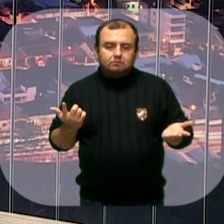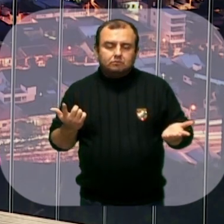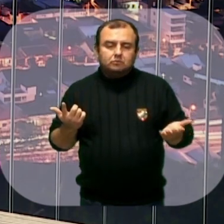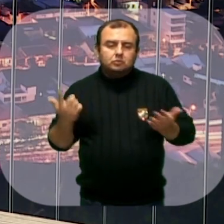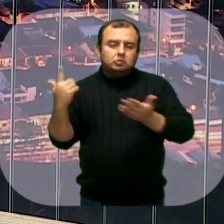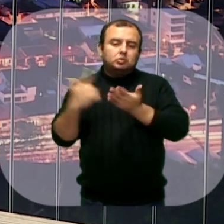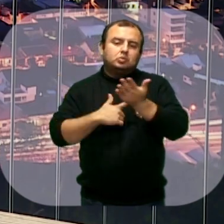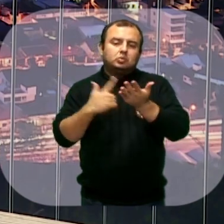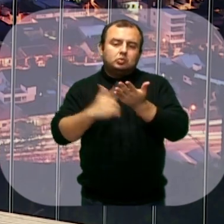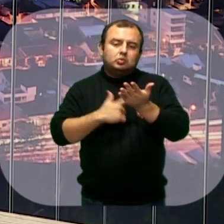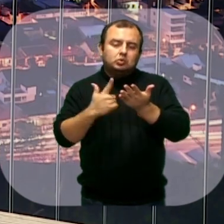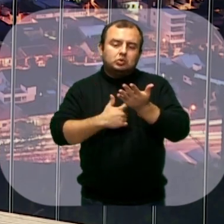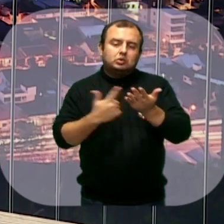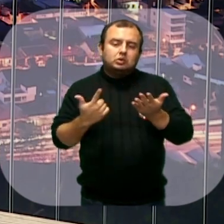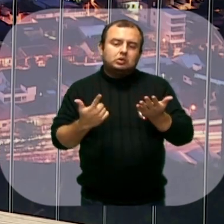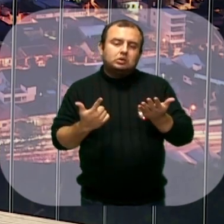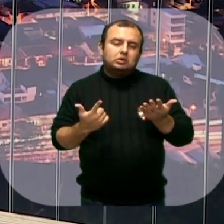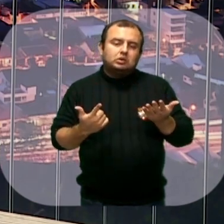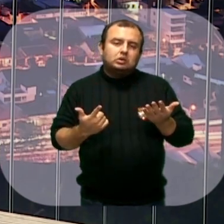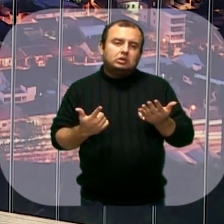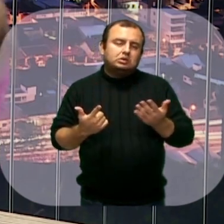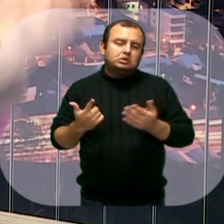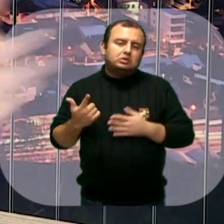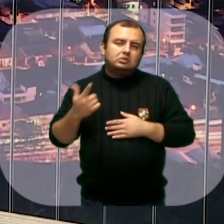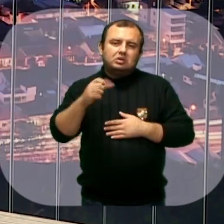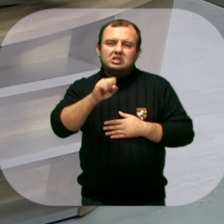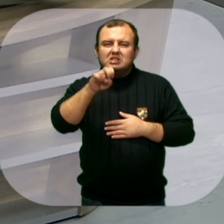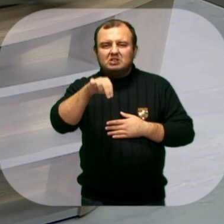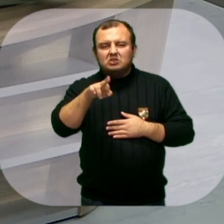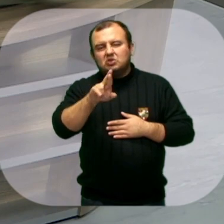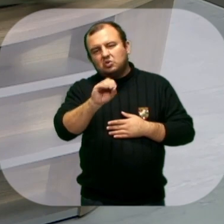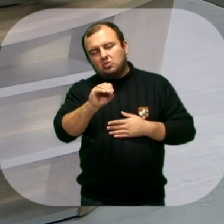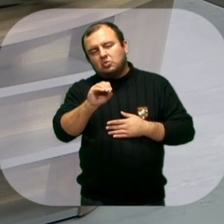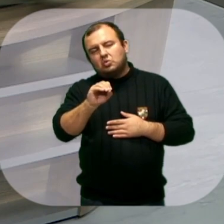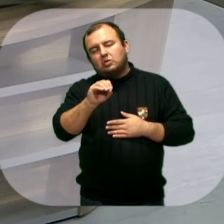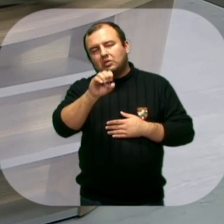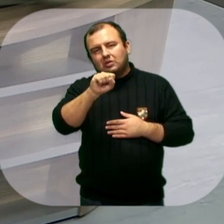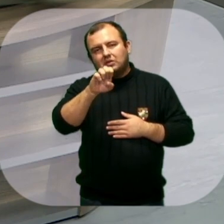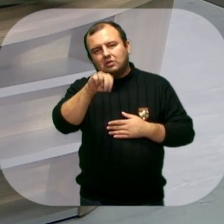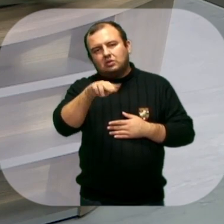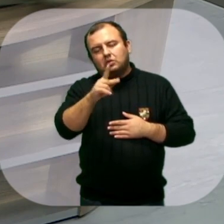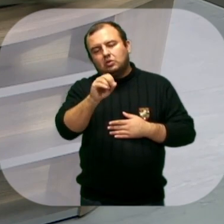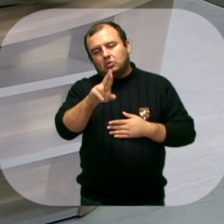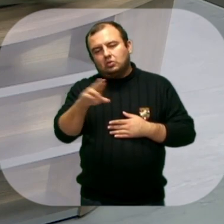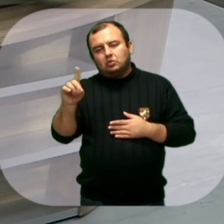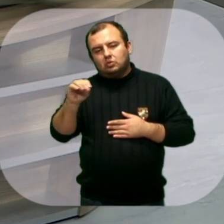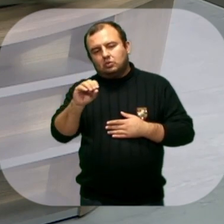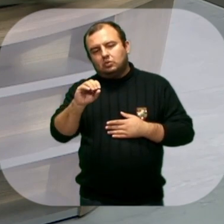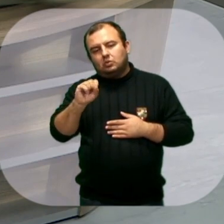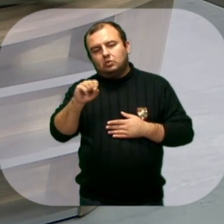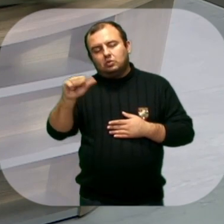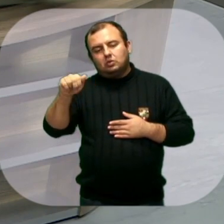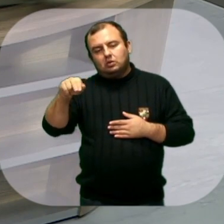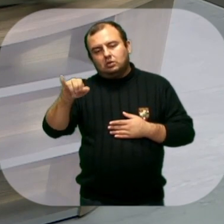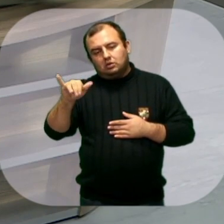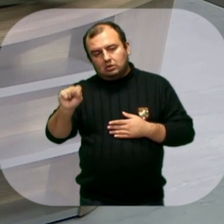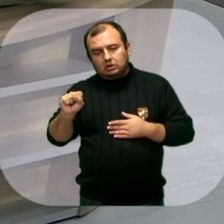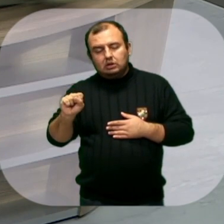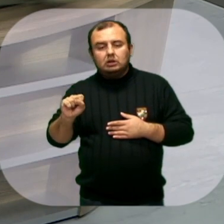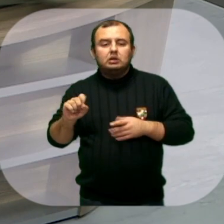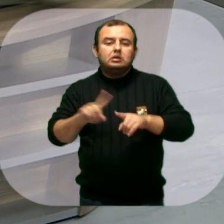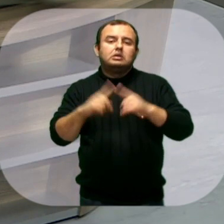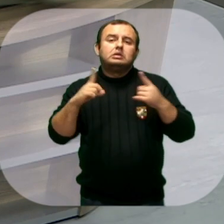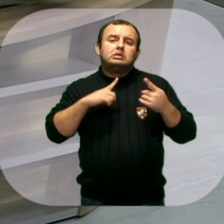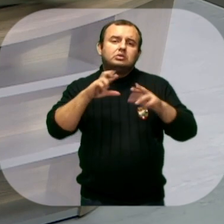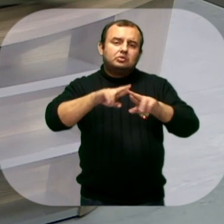um livro sei lá, Senhor dos Anéis, qualquer dessa saga. Não, mas nós temos Tolkien também... e tal. Mas